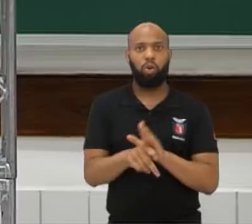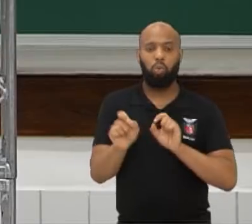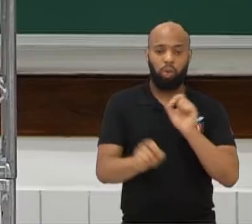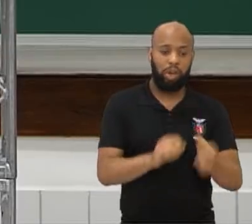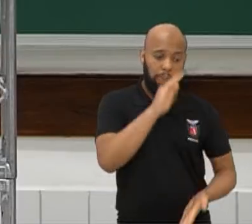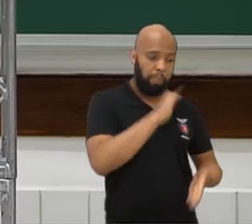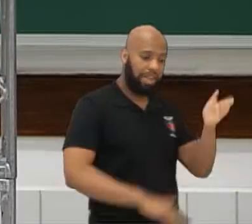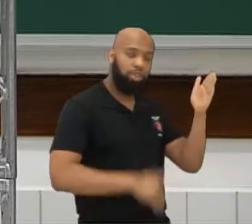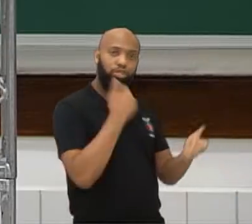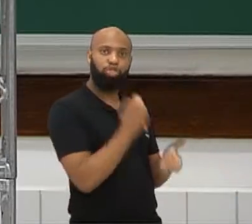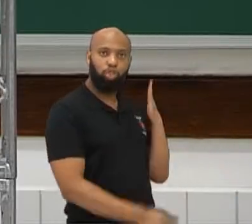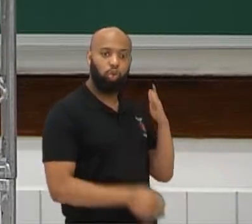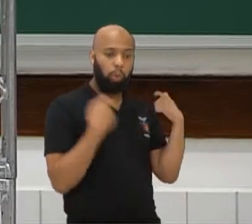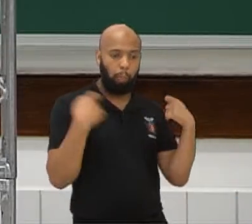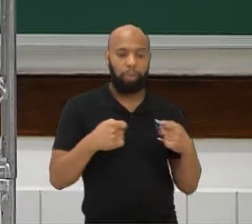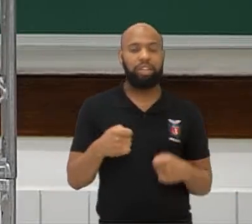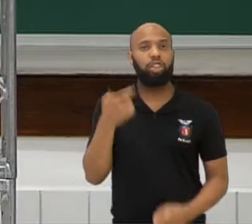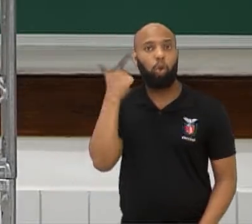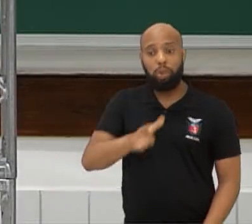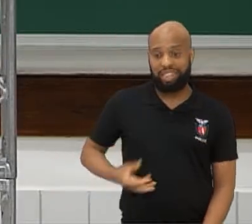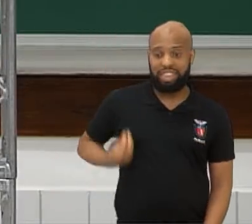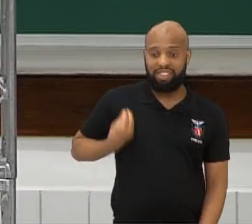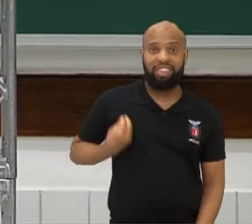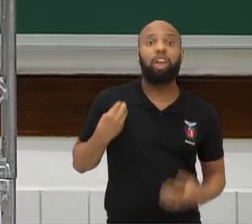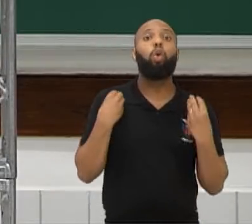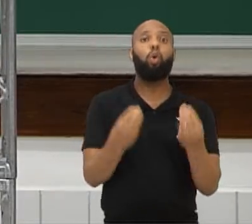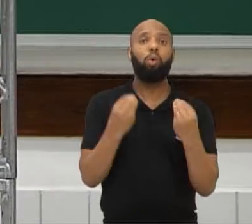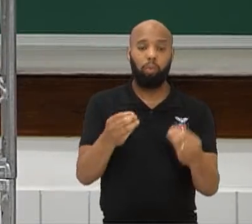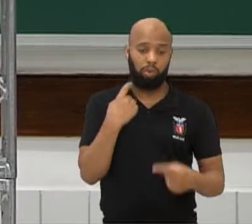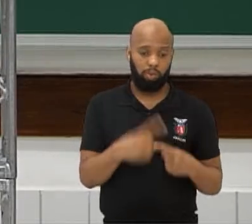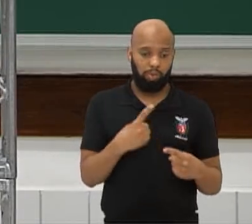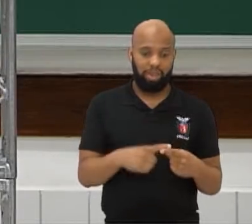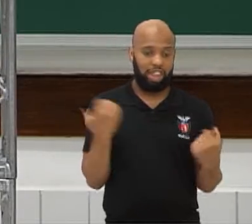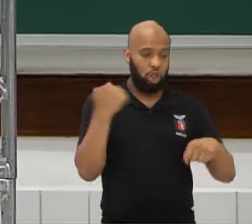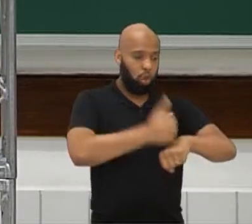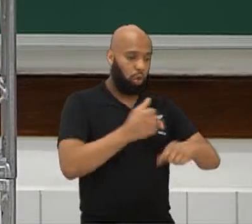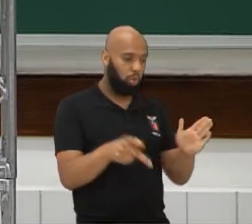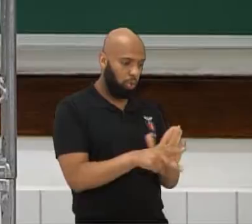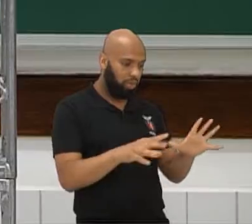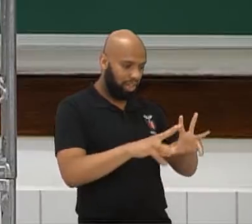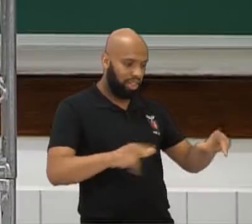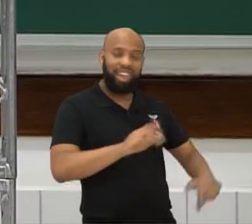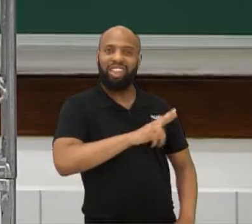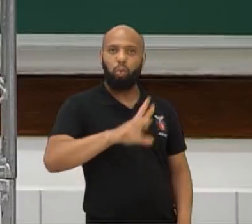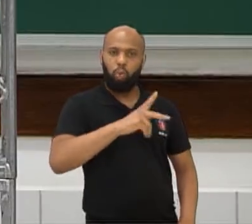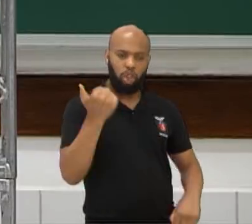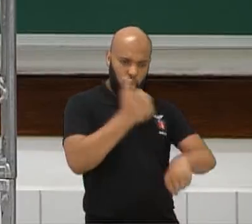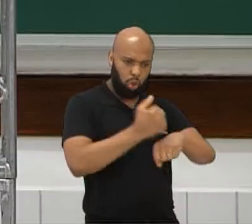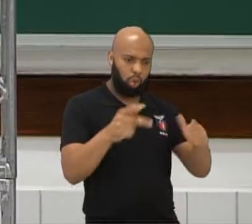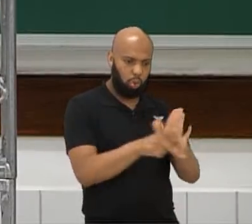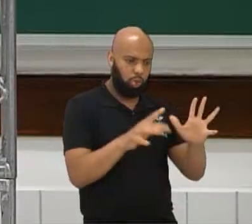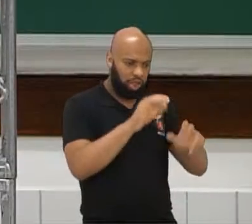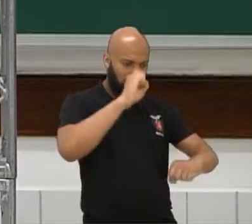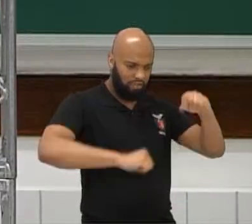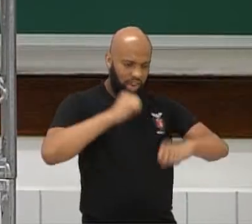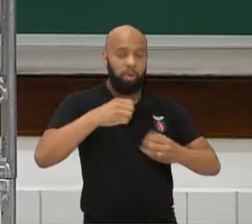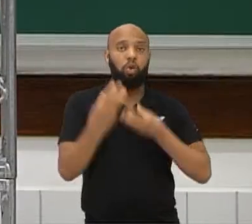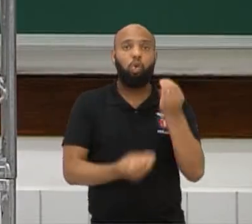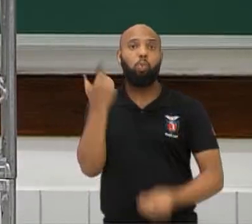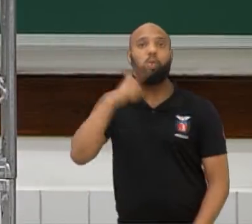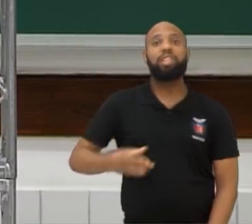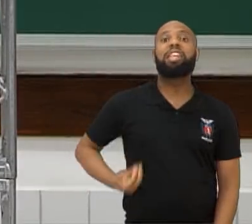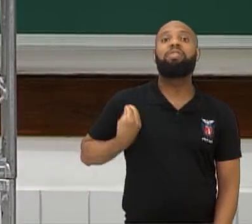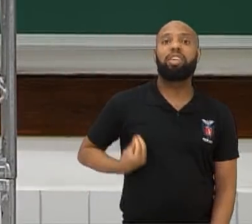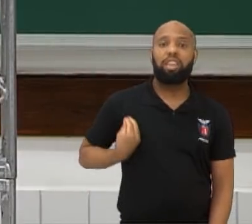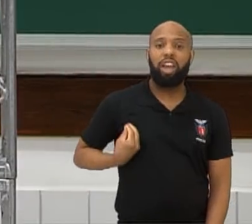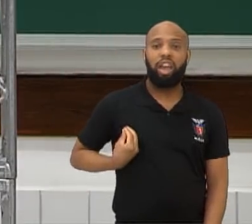Então, ele precisa tirar o seu sustento de algum lugar. Se ele não é mais dono da terra e se ele não é dono da fábrica, de onde que ele vai tirar o seu